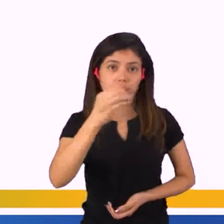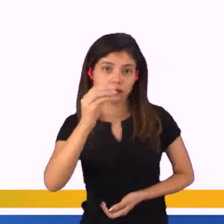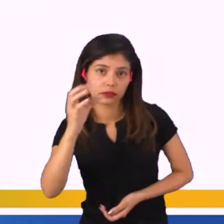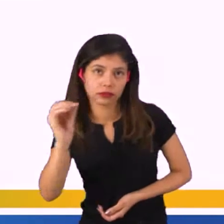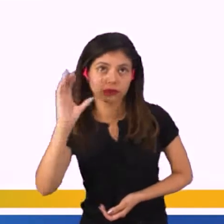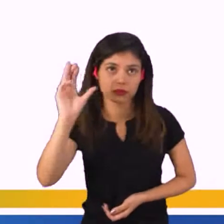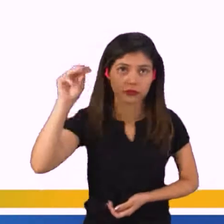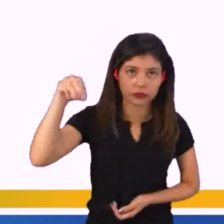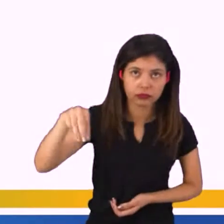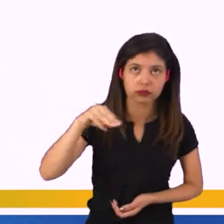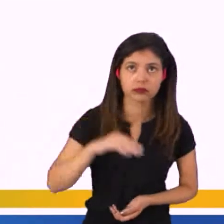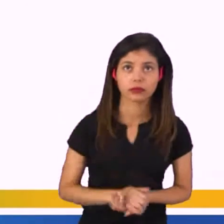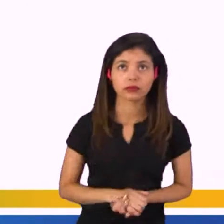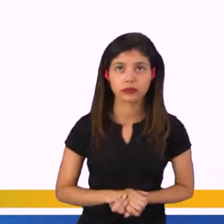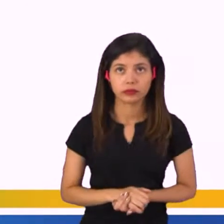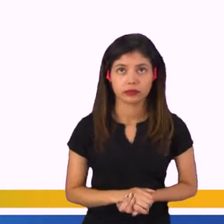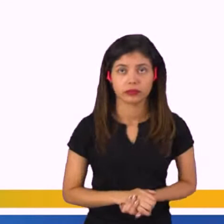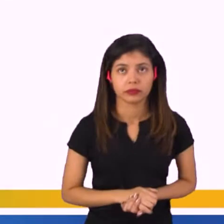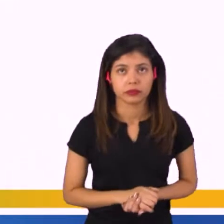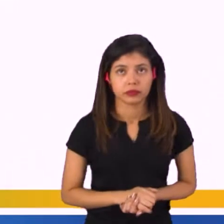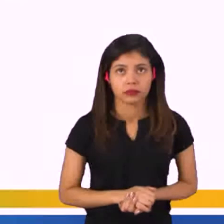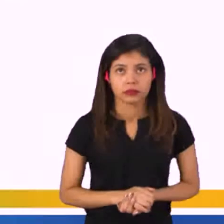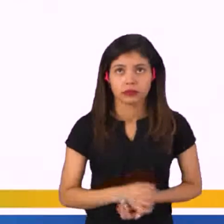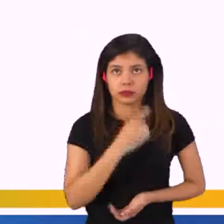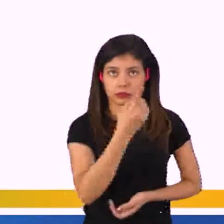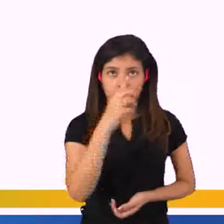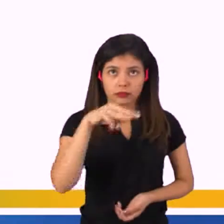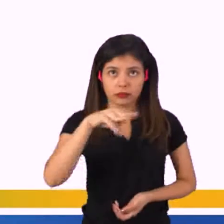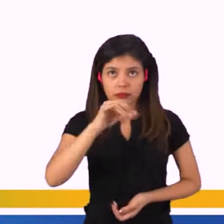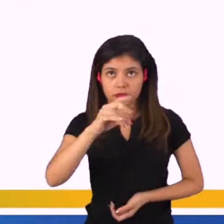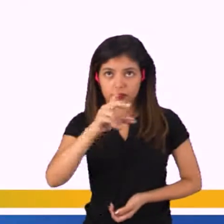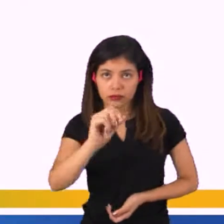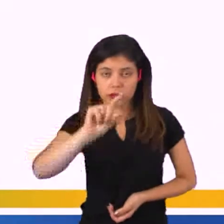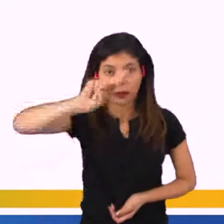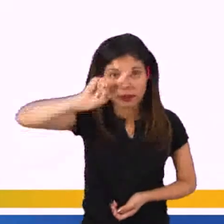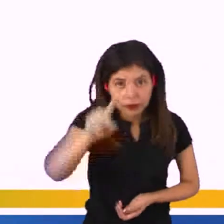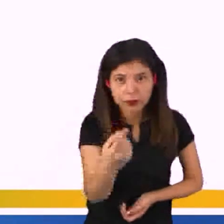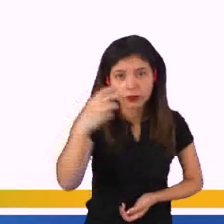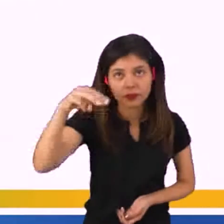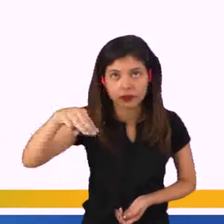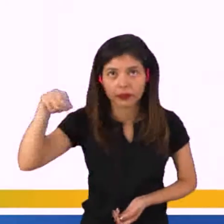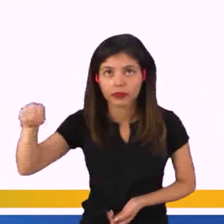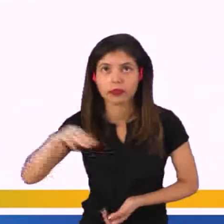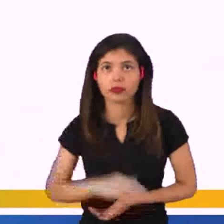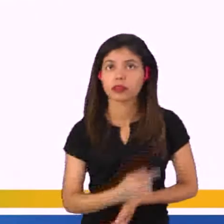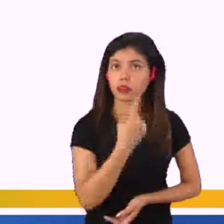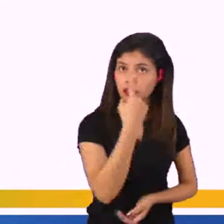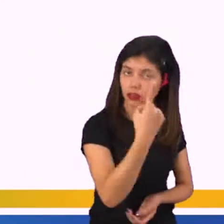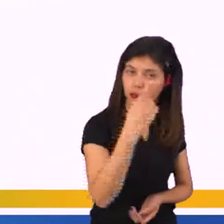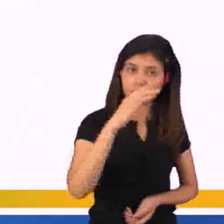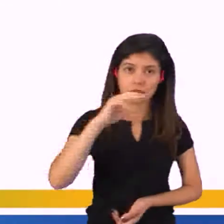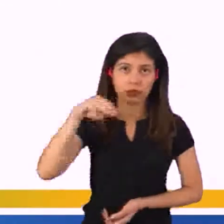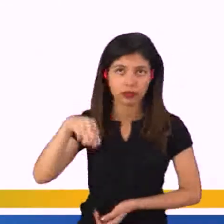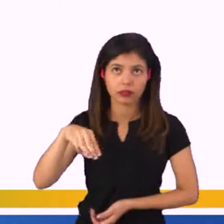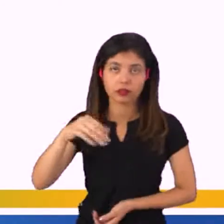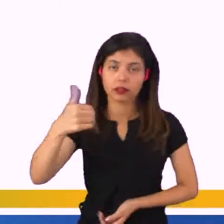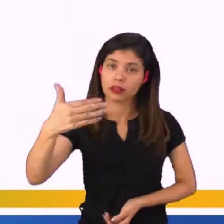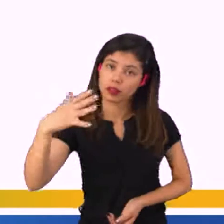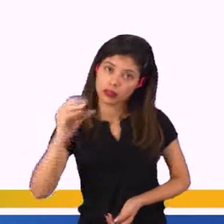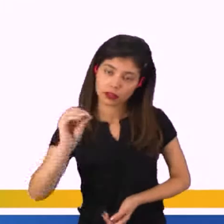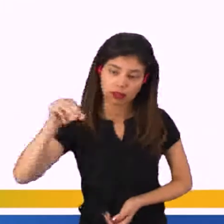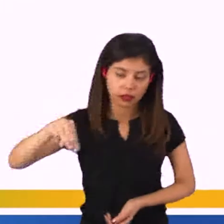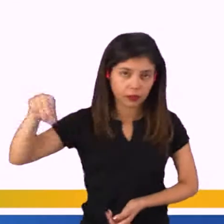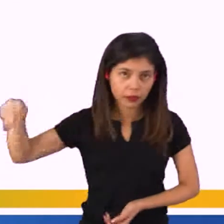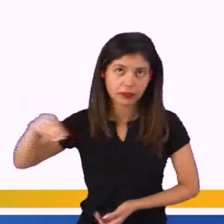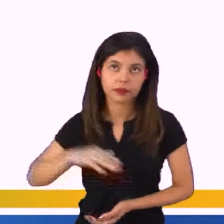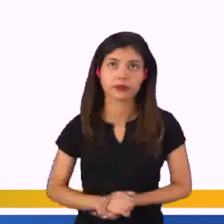100 centímetros. 1 metro também é igual a 1000 milímetros, né? E 1 centímetro é igual a